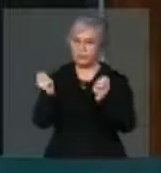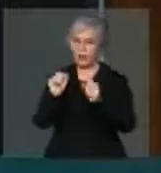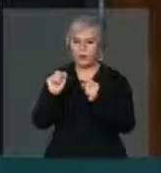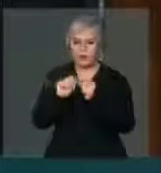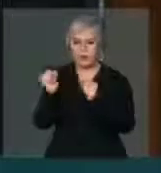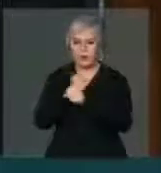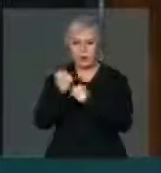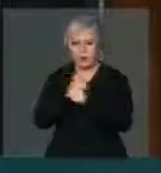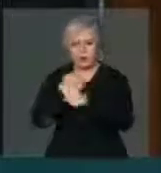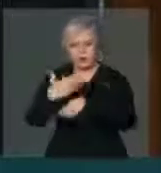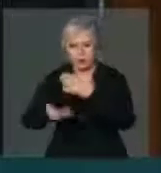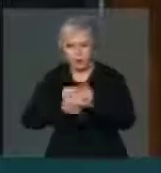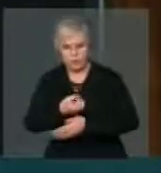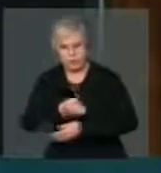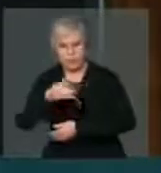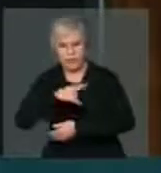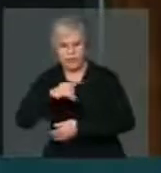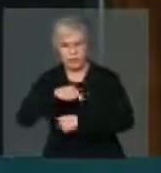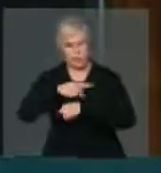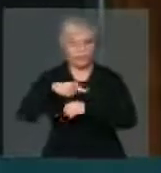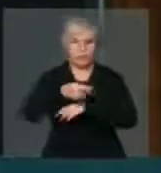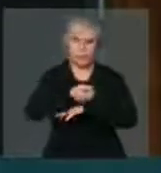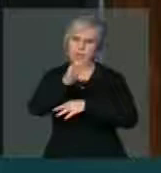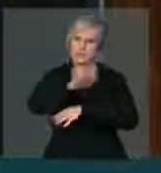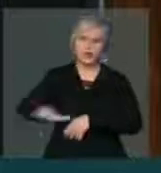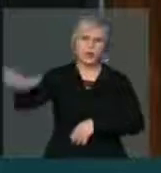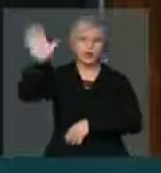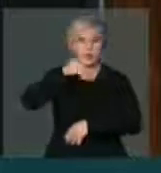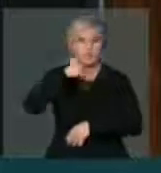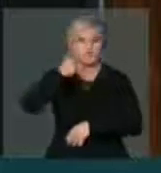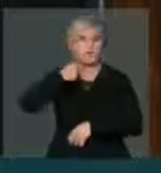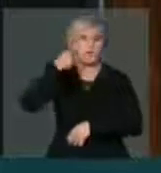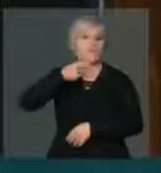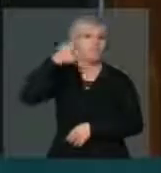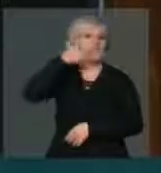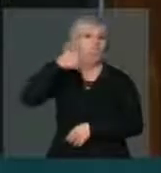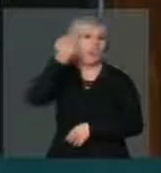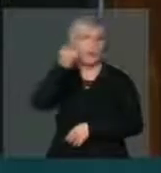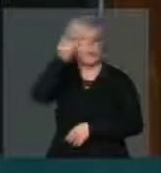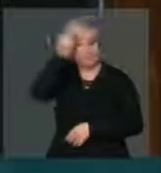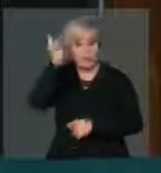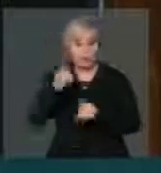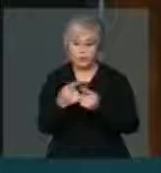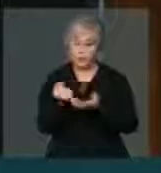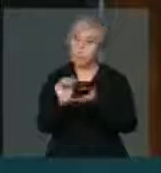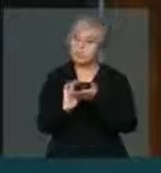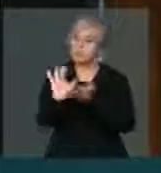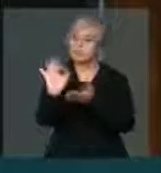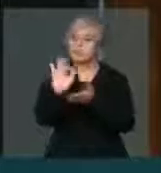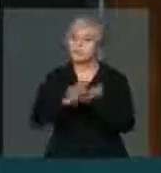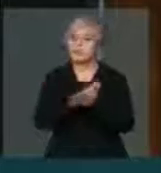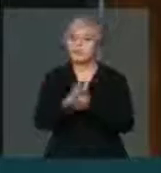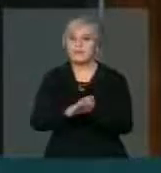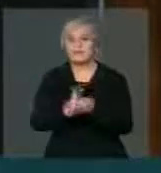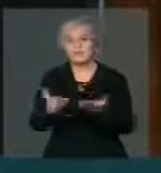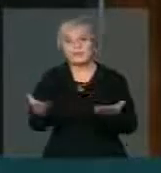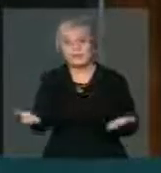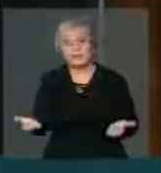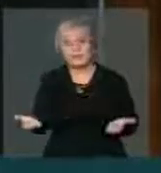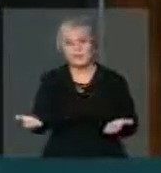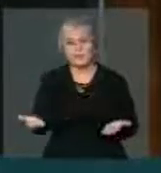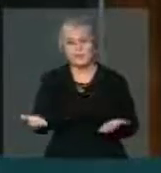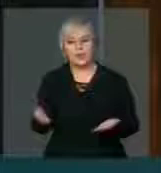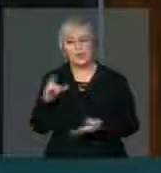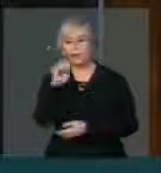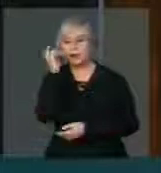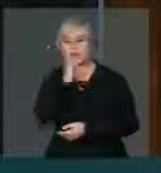foram distribuídas pelo país inteiro num discurso fácil, mas sem o lastro econômico. E esse lastro econômico só